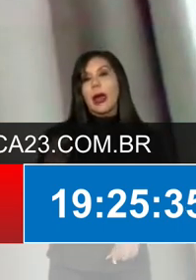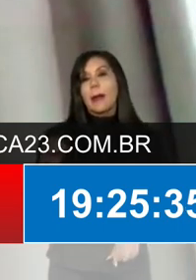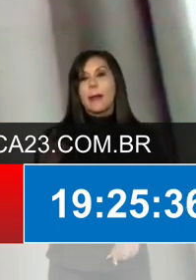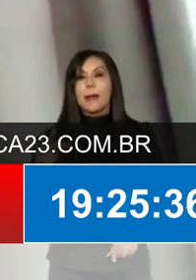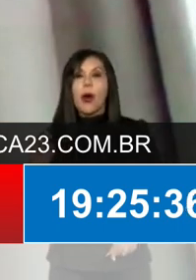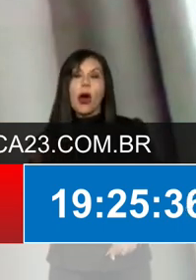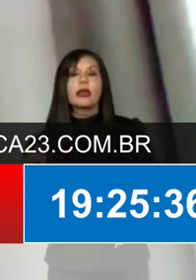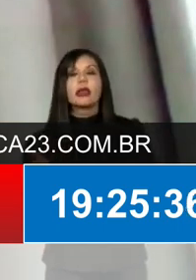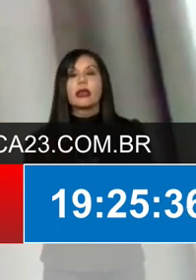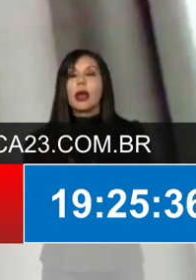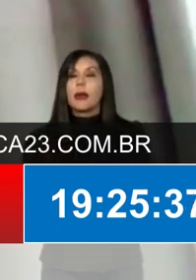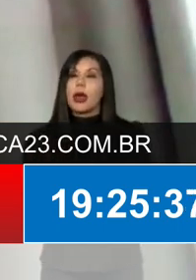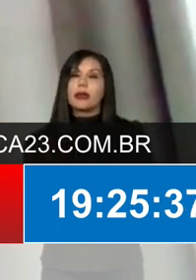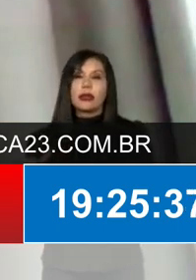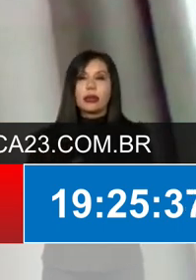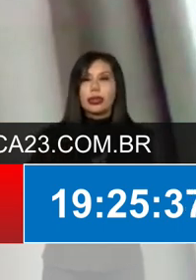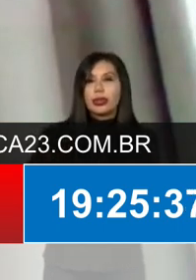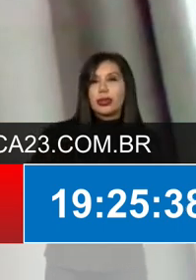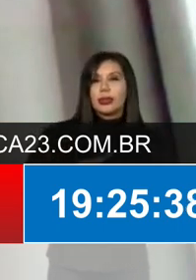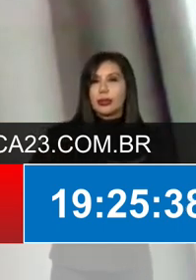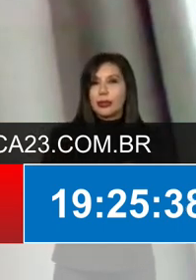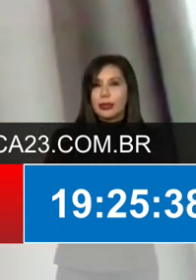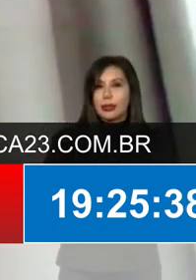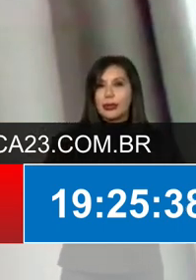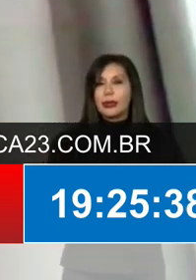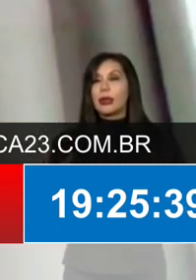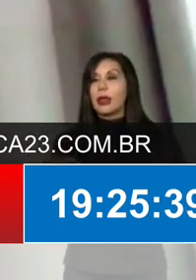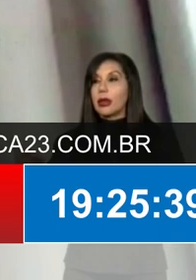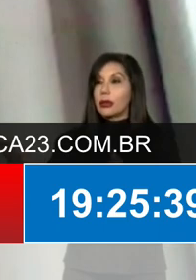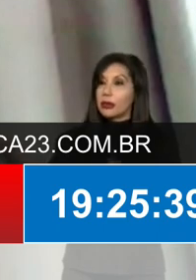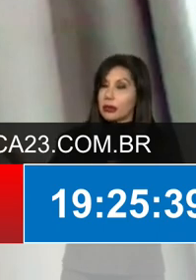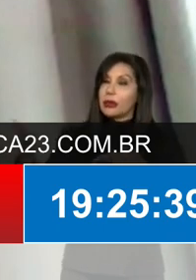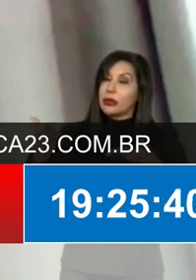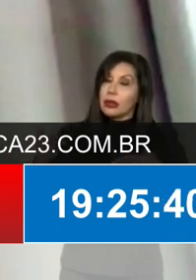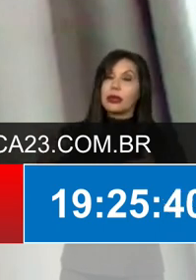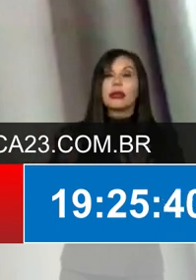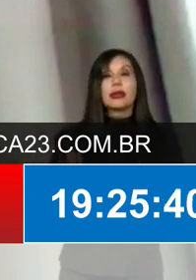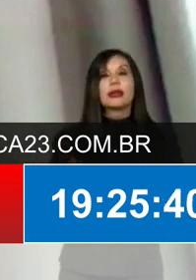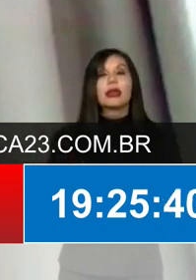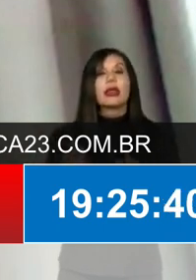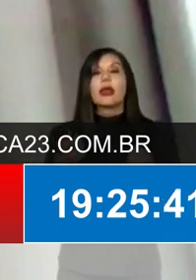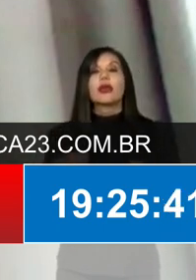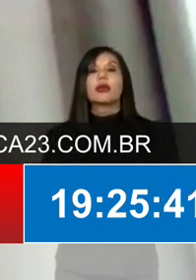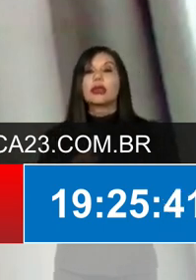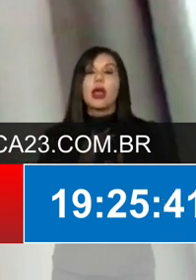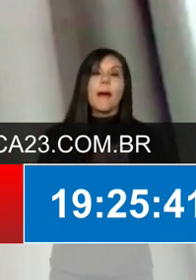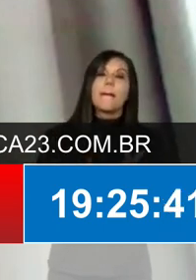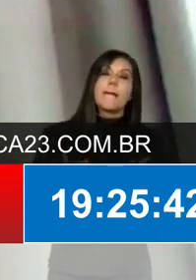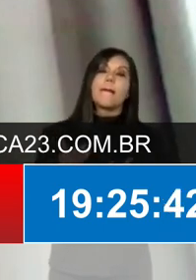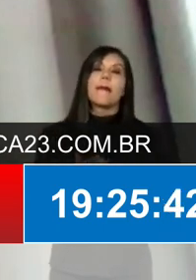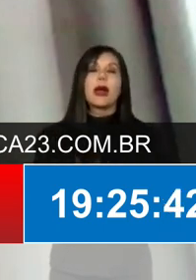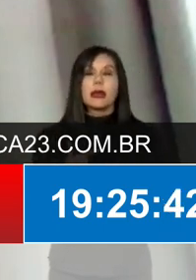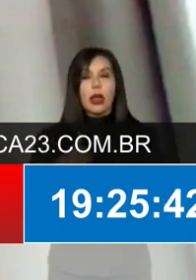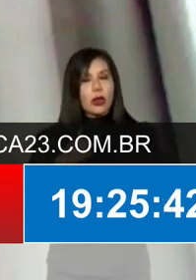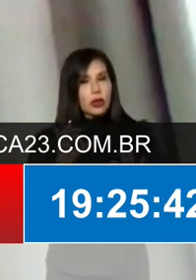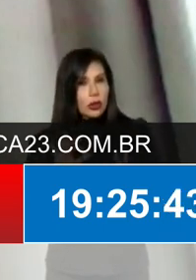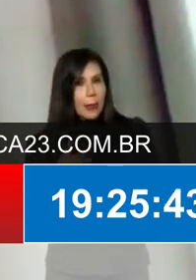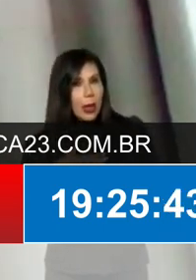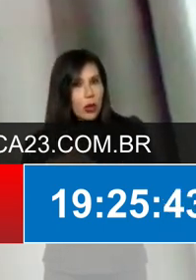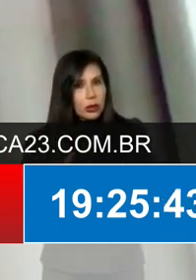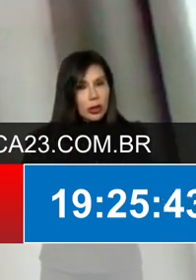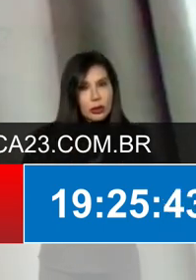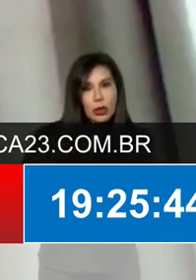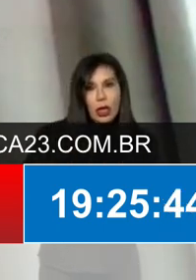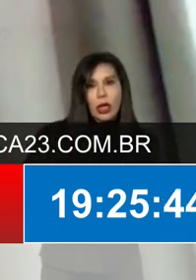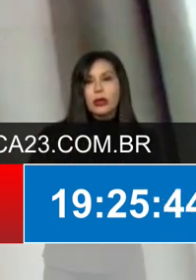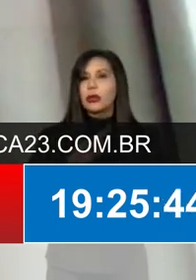consegue atacar bem versátil, sabe? E quando eles me trouxeram aqui foi justamente isso. Eu não preciso fazer nada demais, sabe? Continuo fazendo